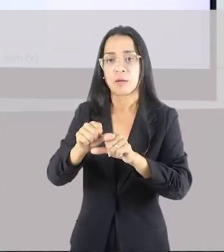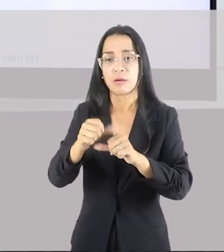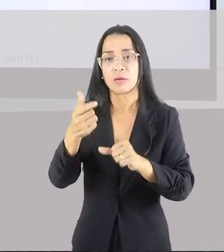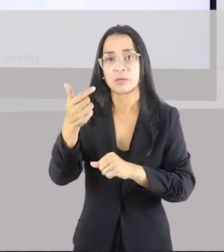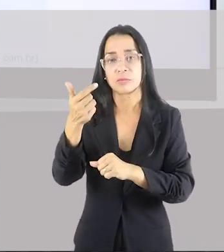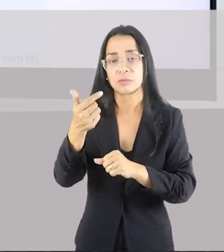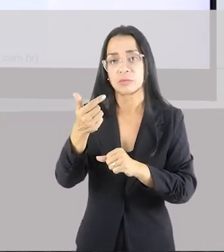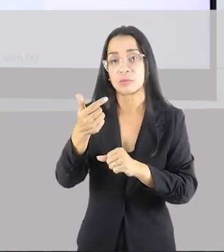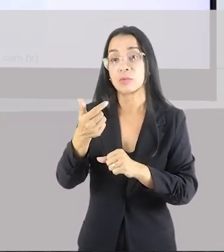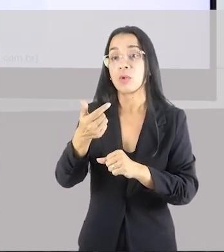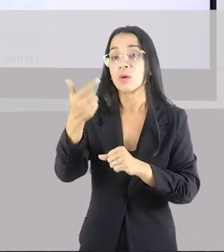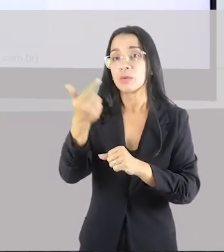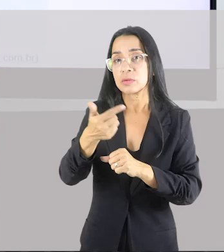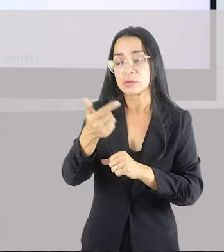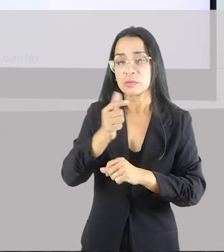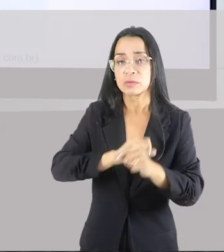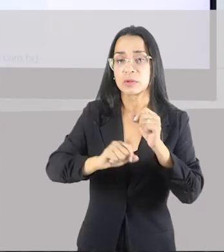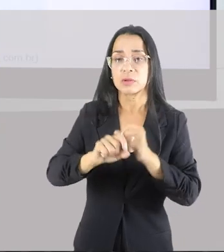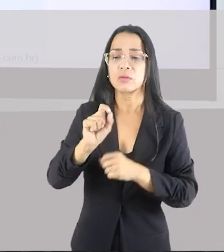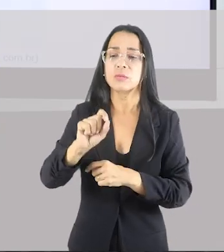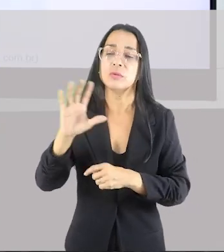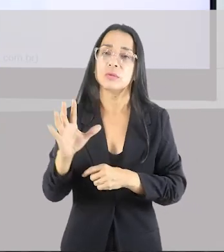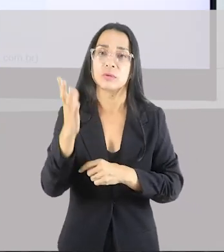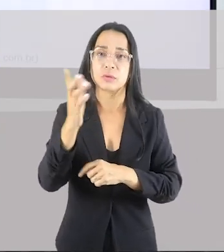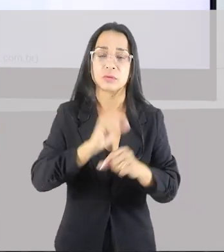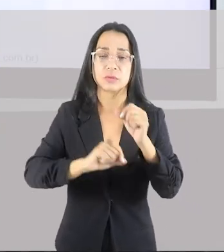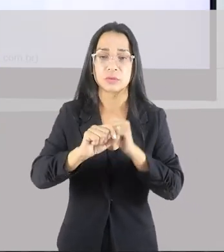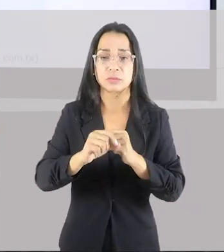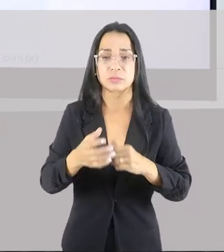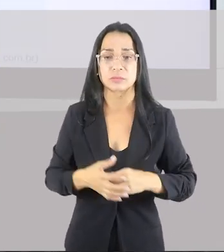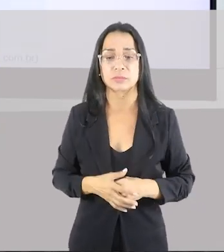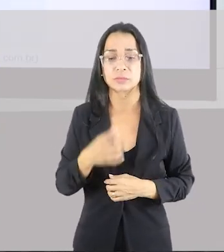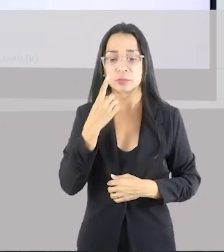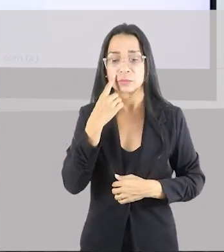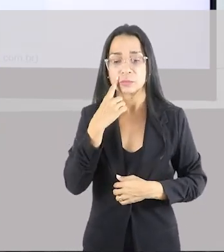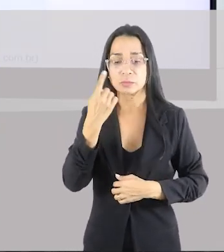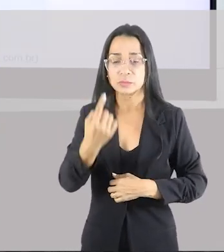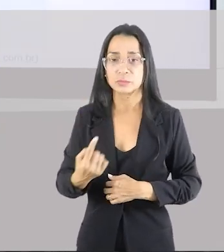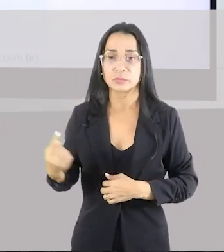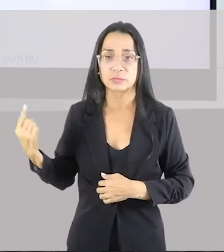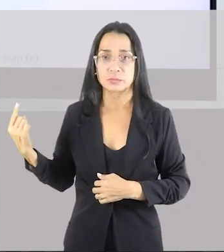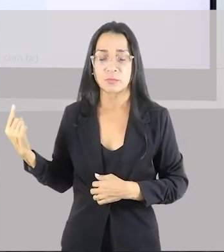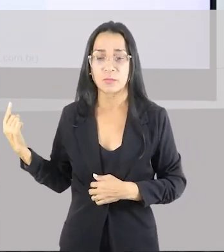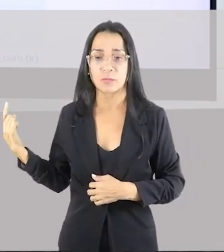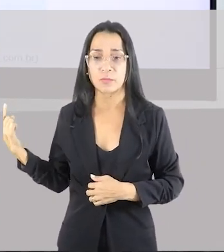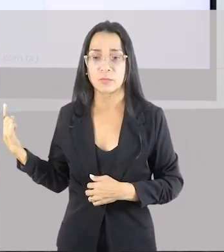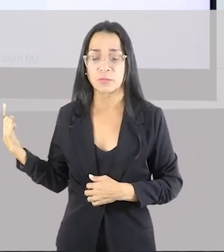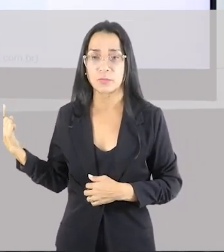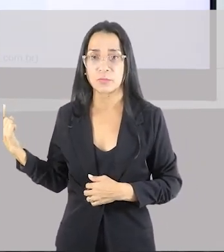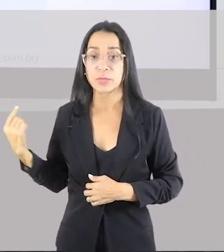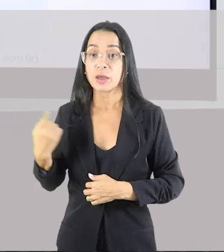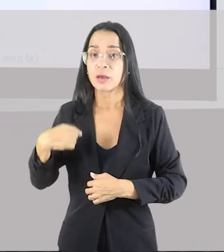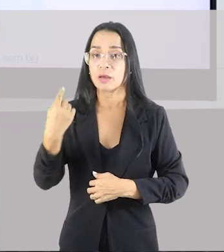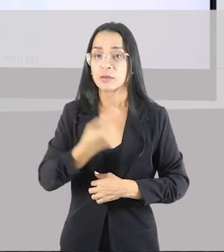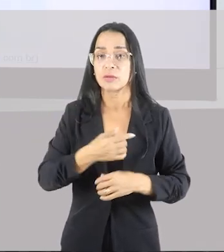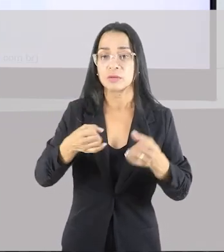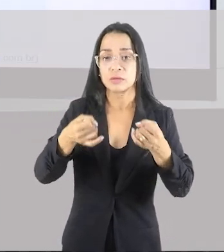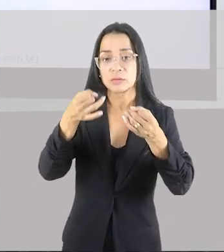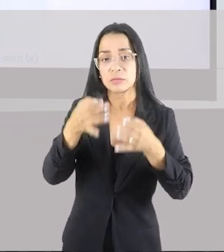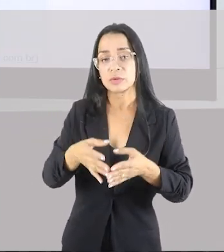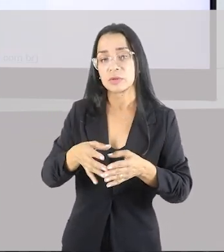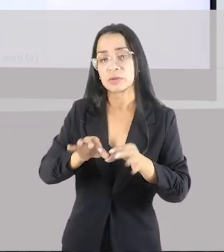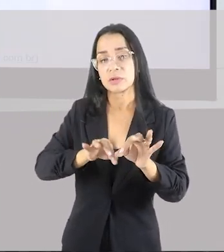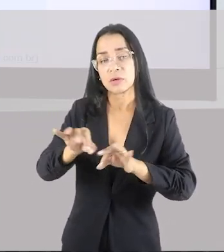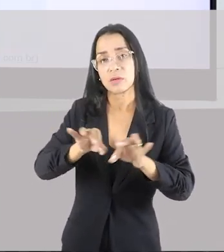E aí o que acontece, gente? Vamos analisar aqui um processo. A gente falou que lá para a formação